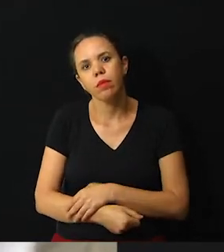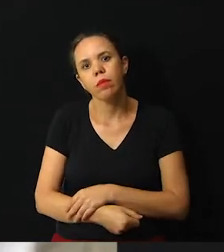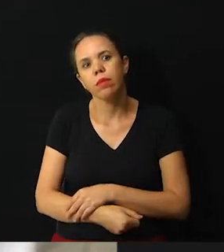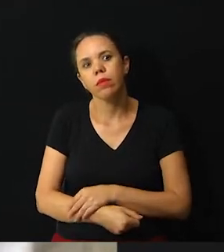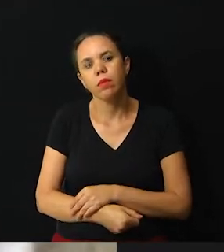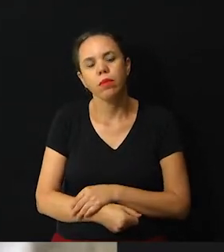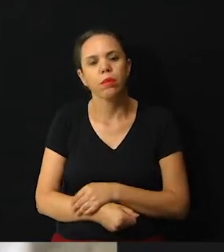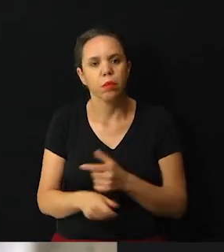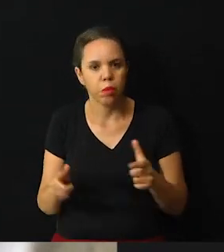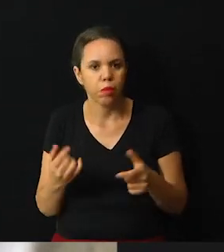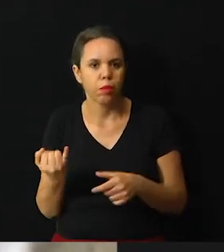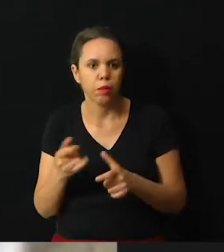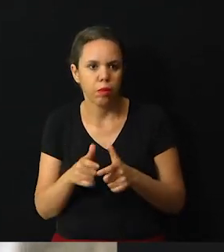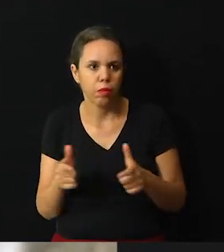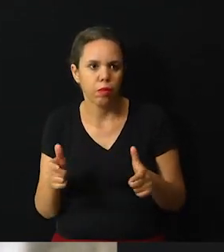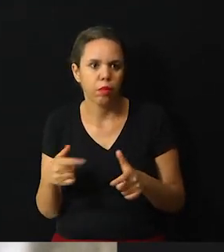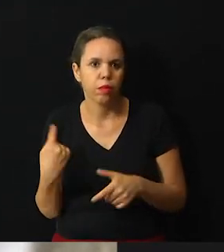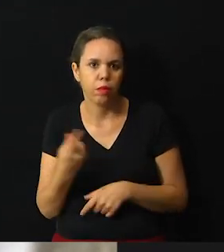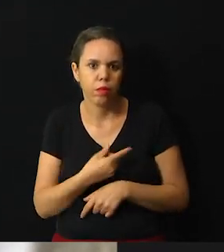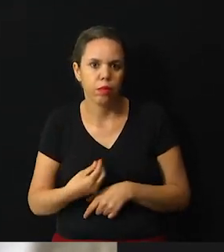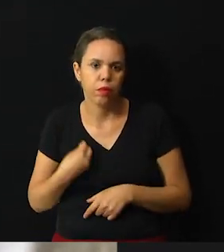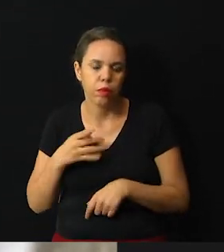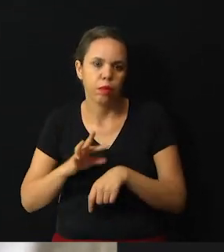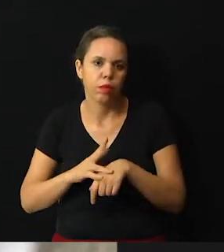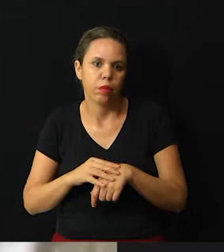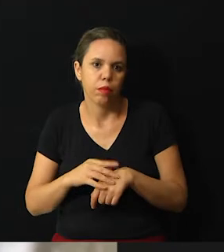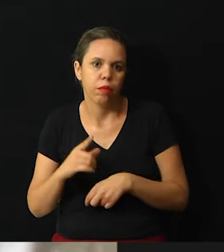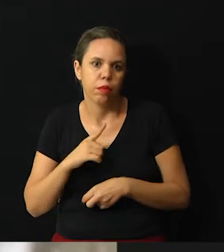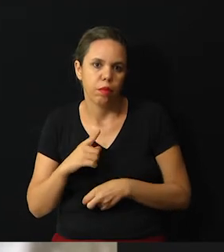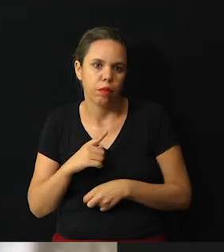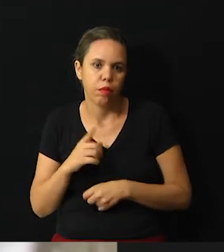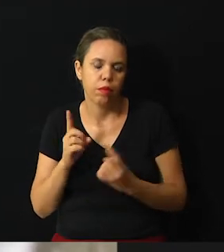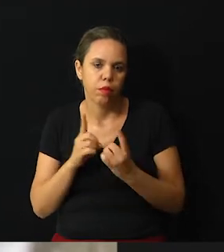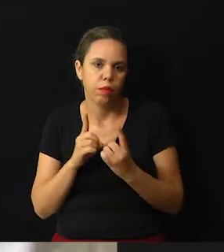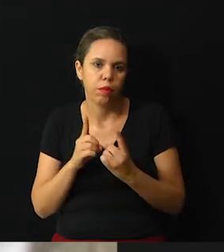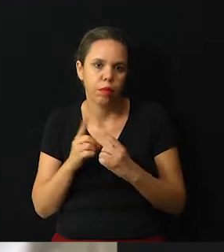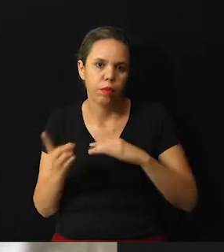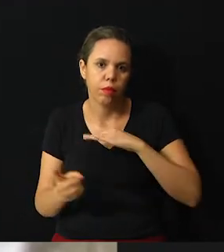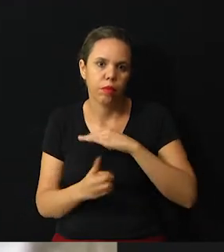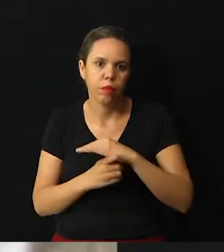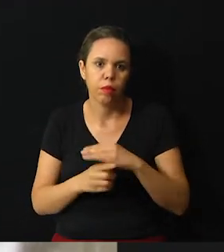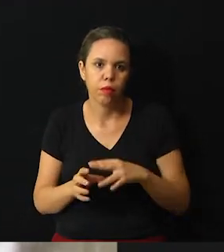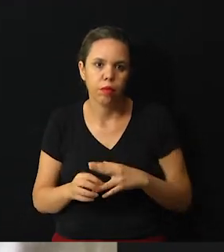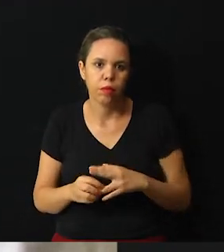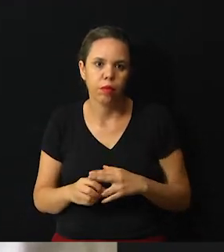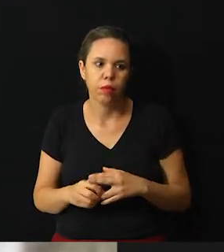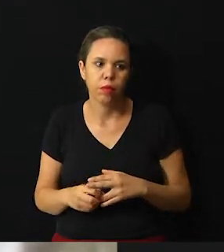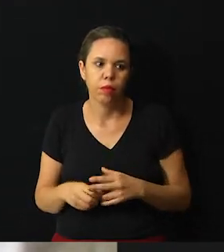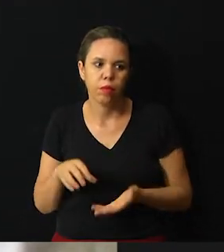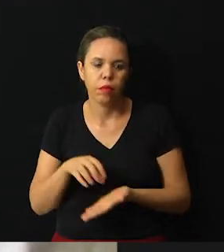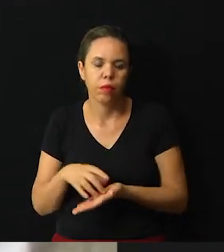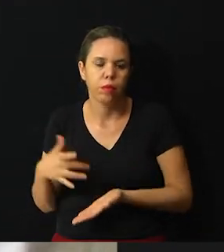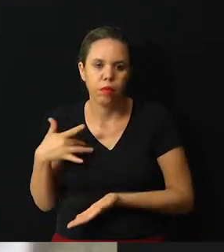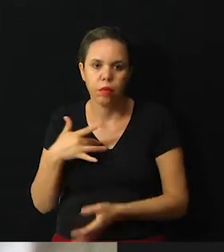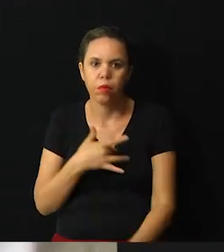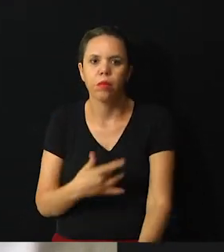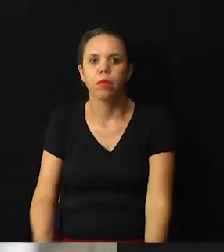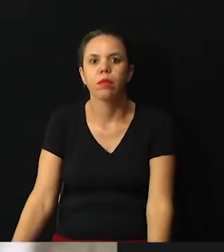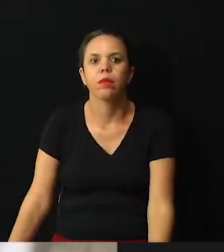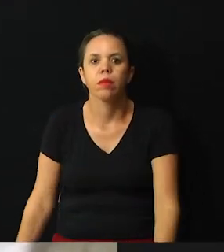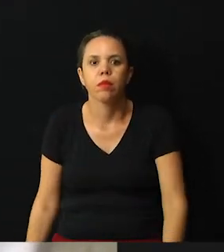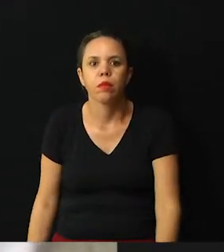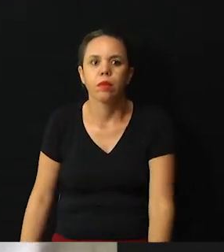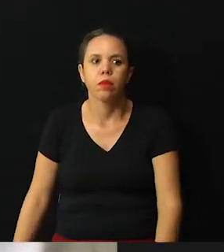uma fibromialgia. Então, é altamente prevalente, né? Nós, hematologistas, quem atende no consultório e mesmo nas unidades de saúde, vê paciente com